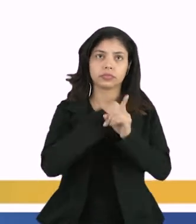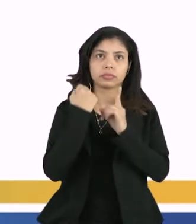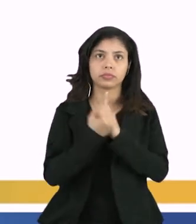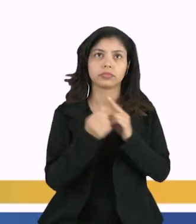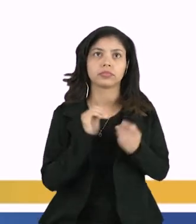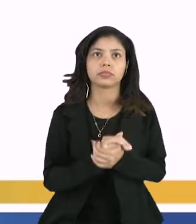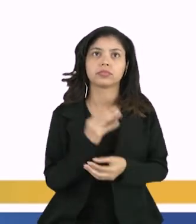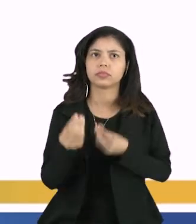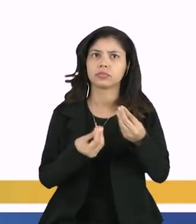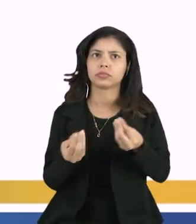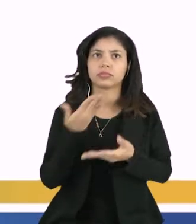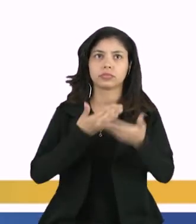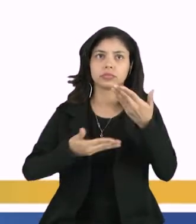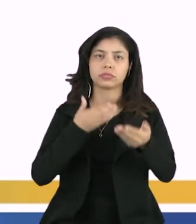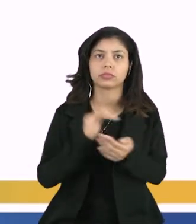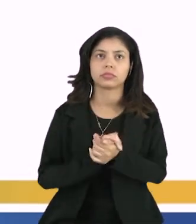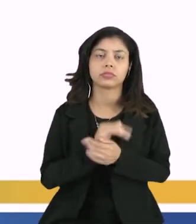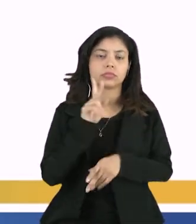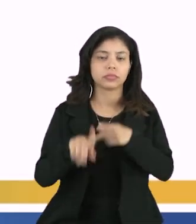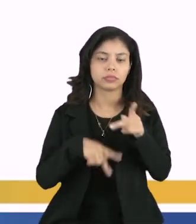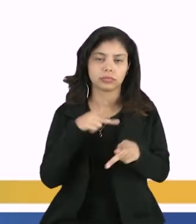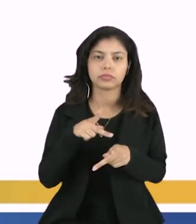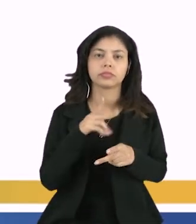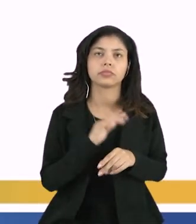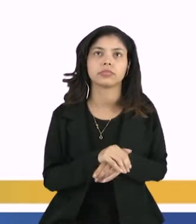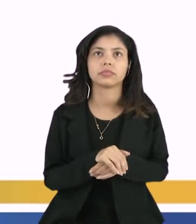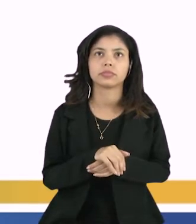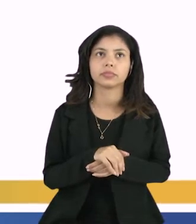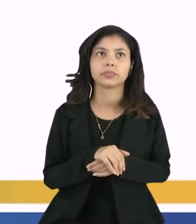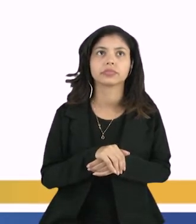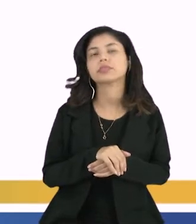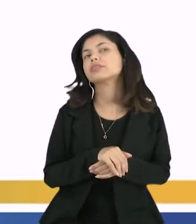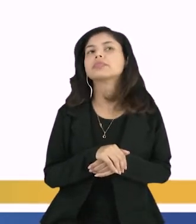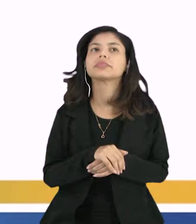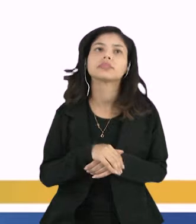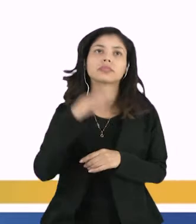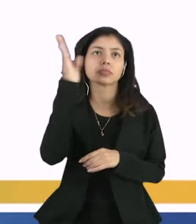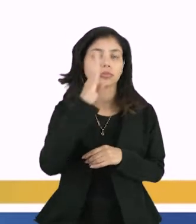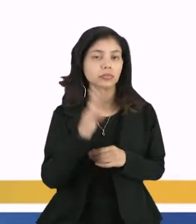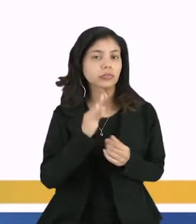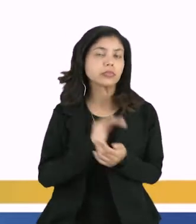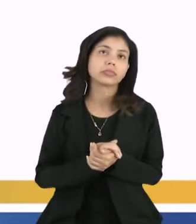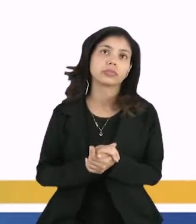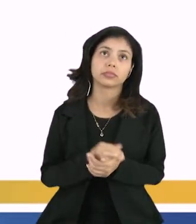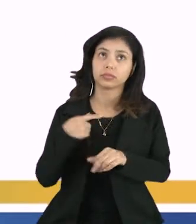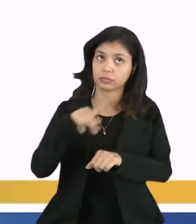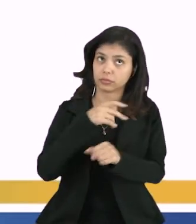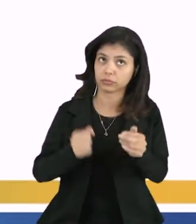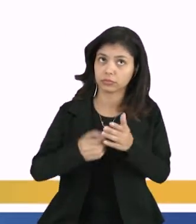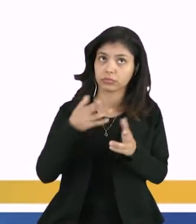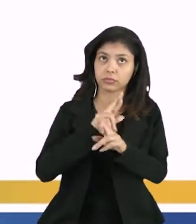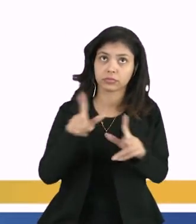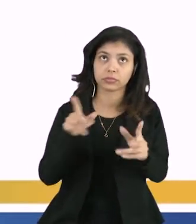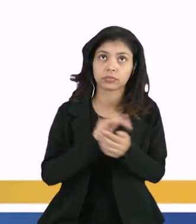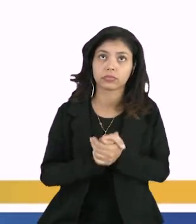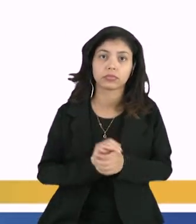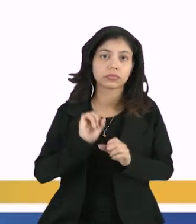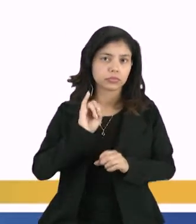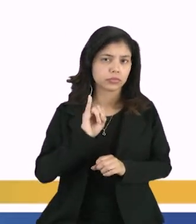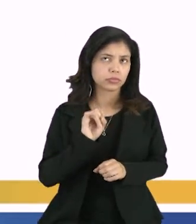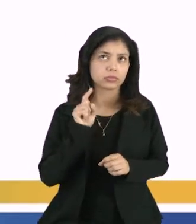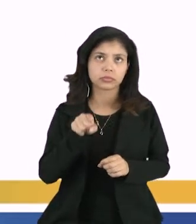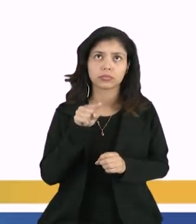vivências sociais, que é o modo de relacionamento entre a população, né? O Brasil é um país cheio de diferenças